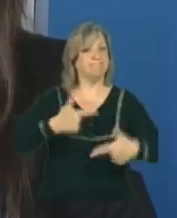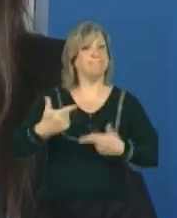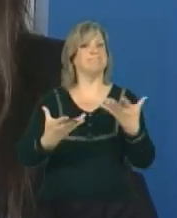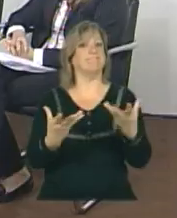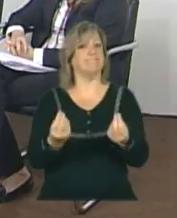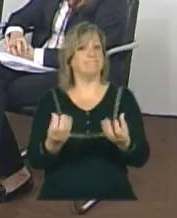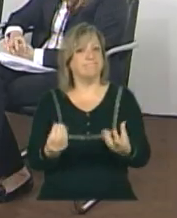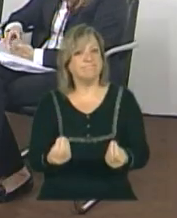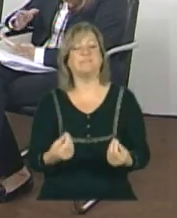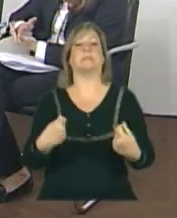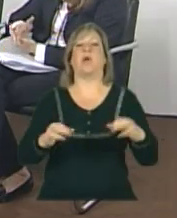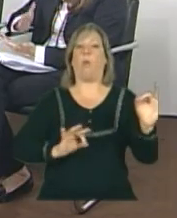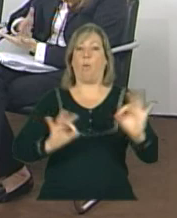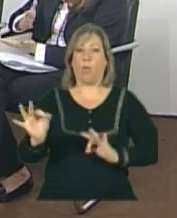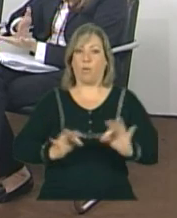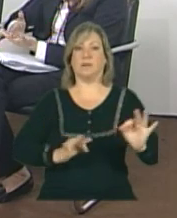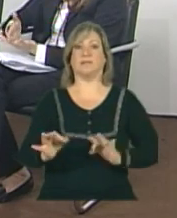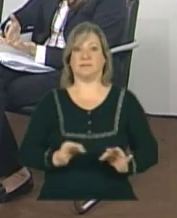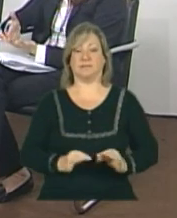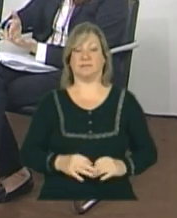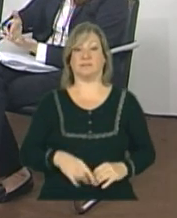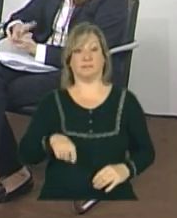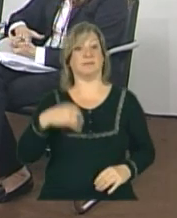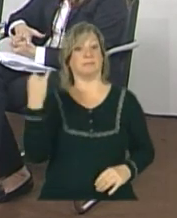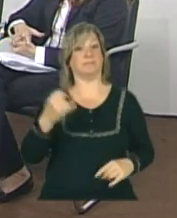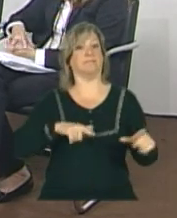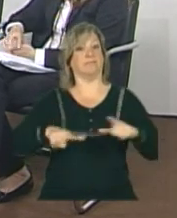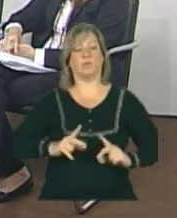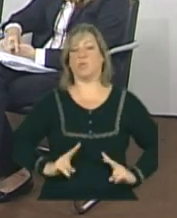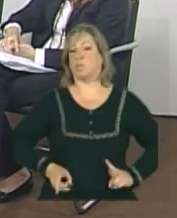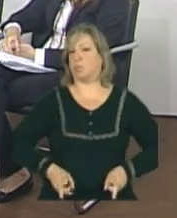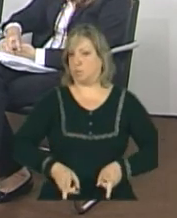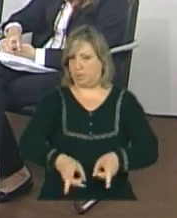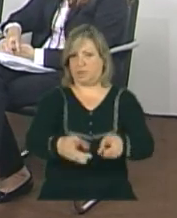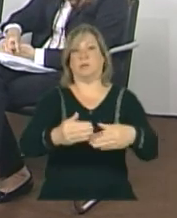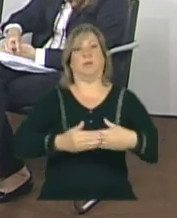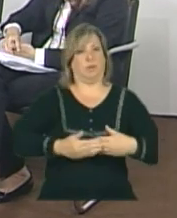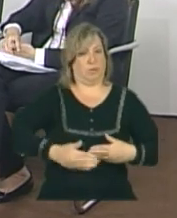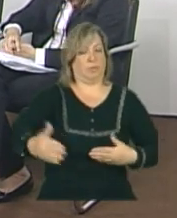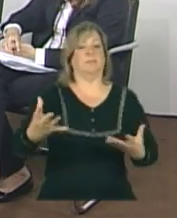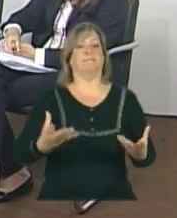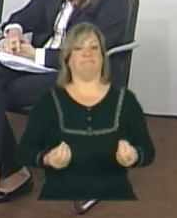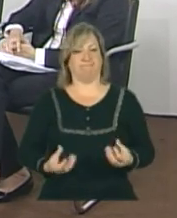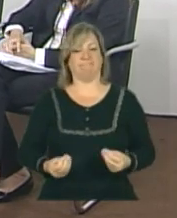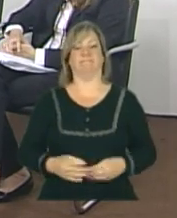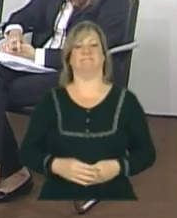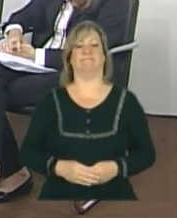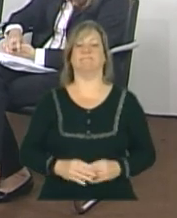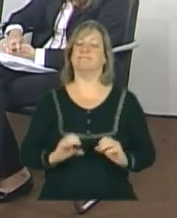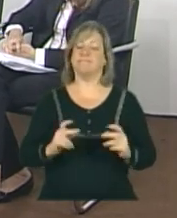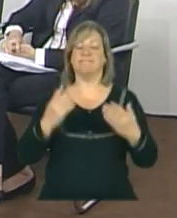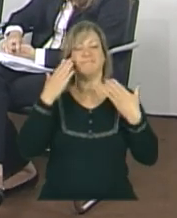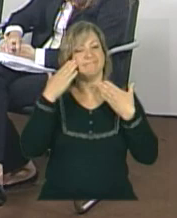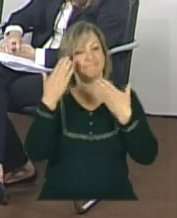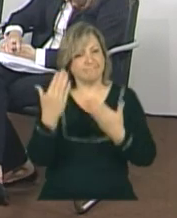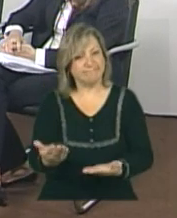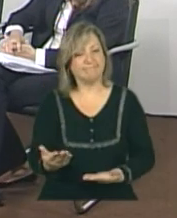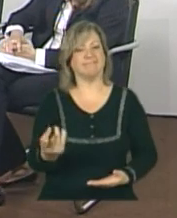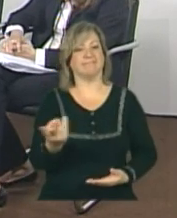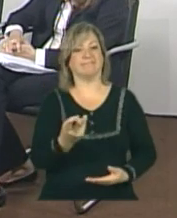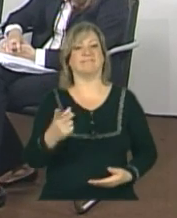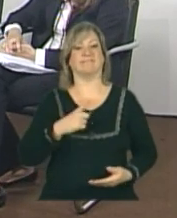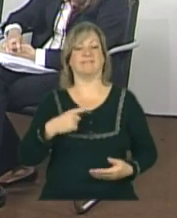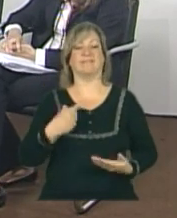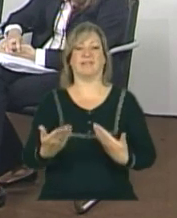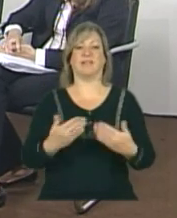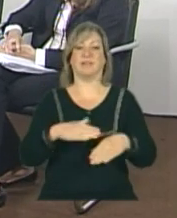vai ter continuidade. Isso, né? É importante. O serviço é continuado. O serviço tem continuidade. Tem continuidade. Muito obrigada a participação de vocês no